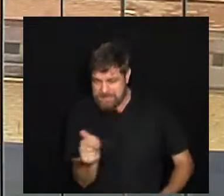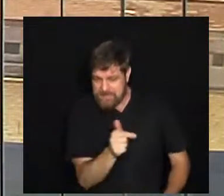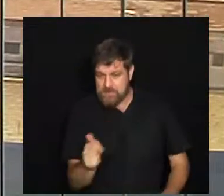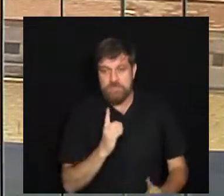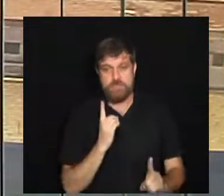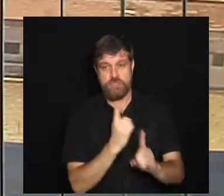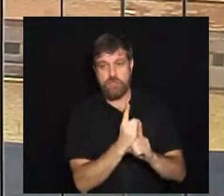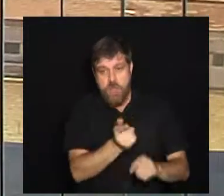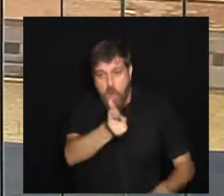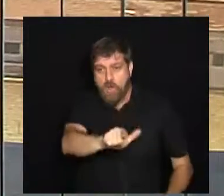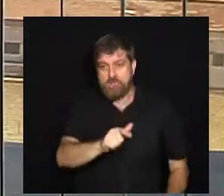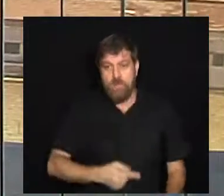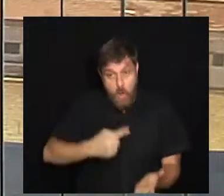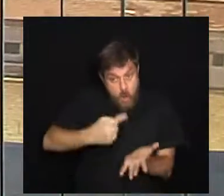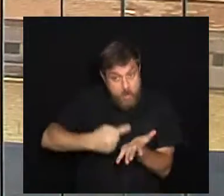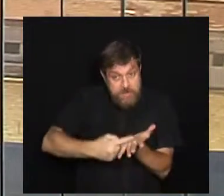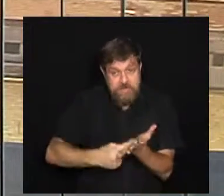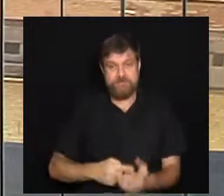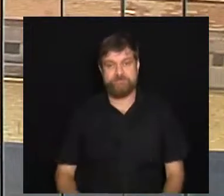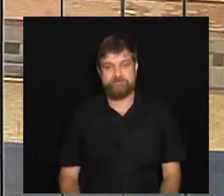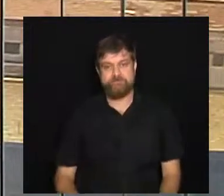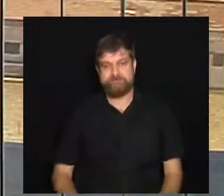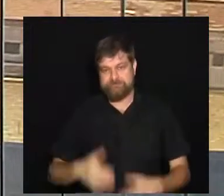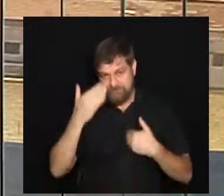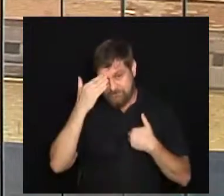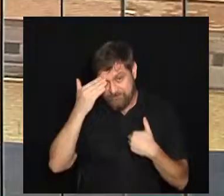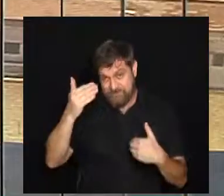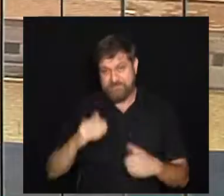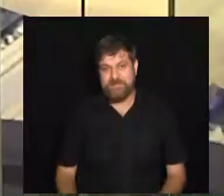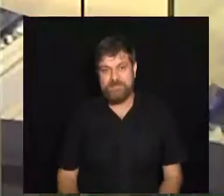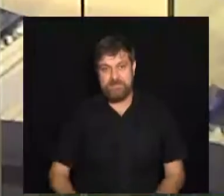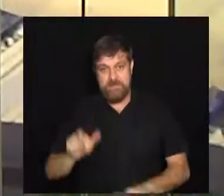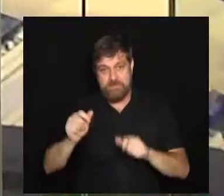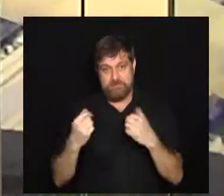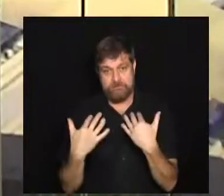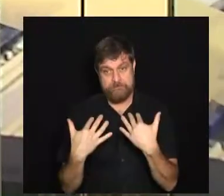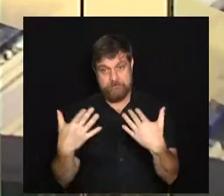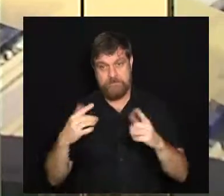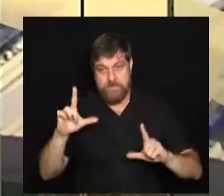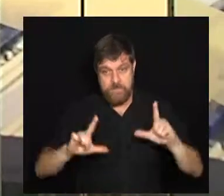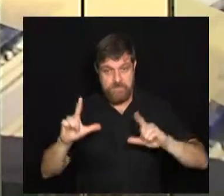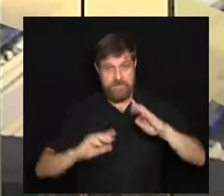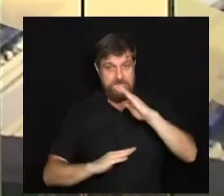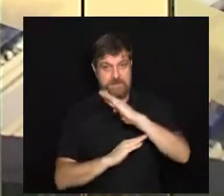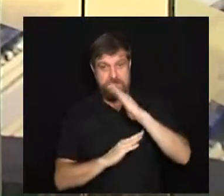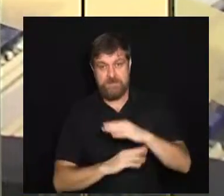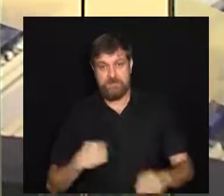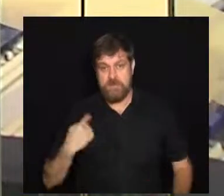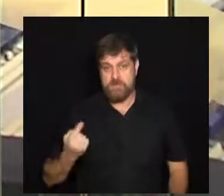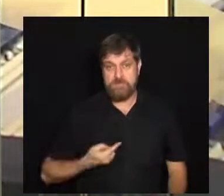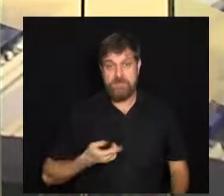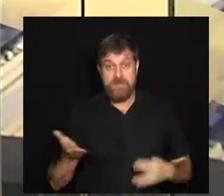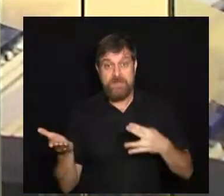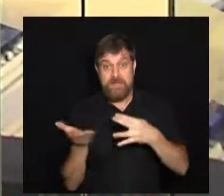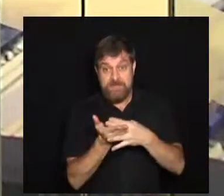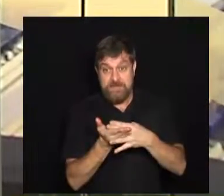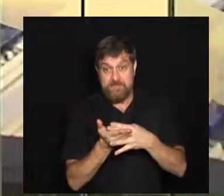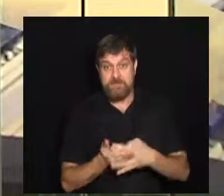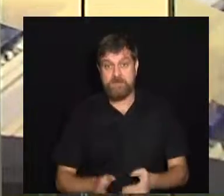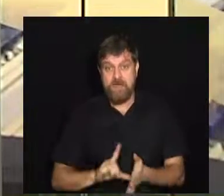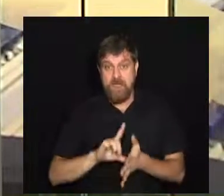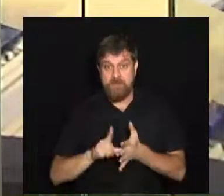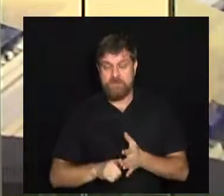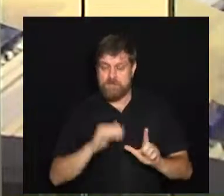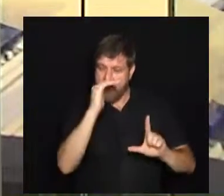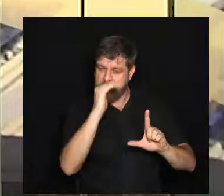a gente vai se ver certo combinado então eu pessoal agradeço você continua aqui na tv câmara campinas a gente faz um intervalo